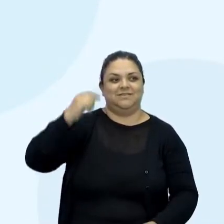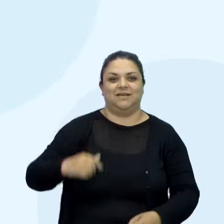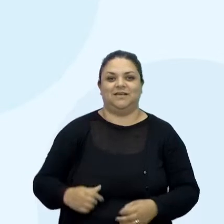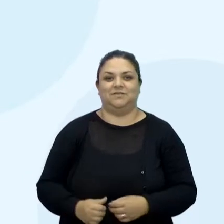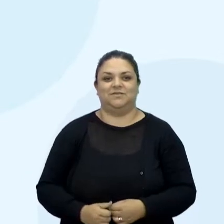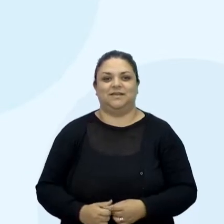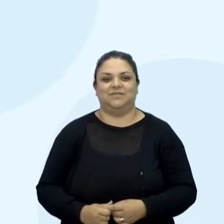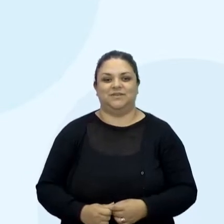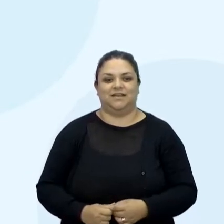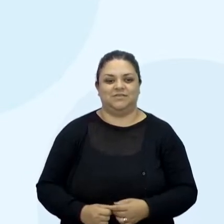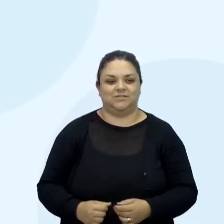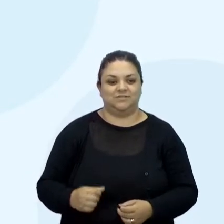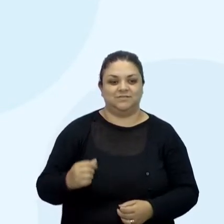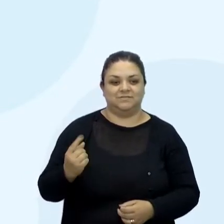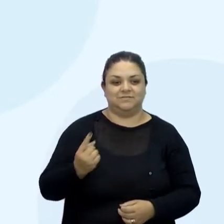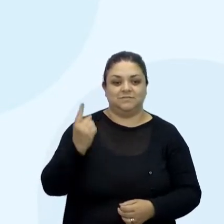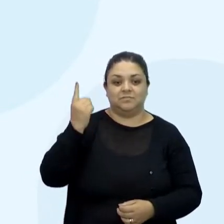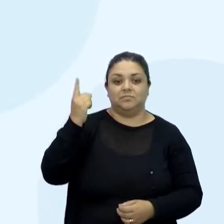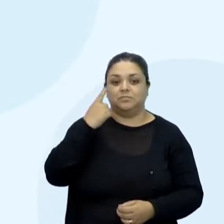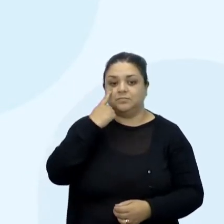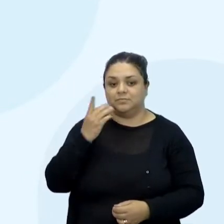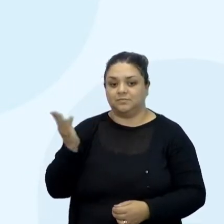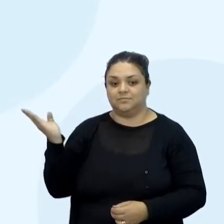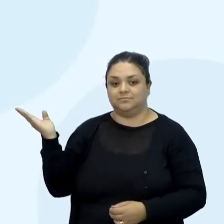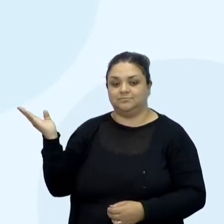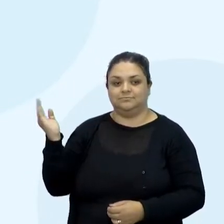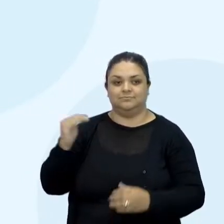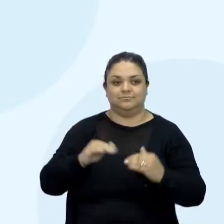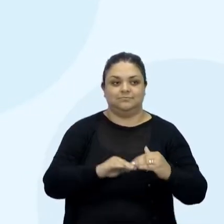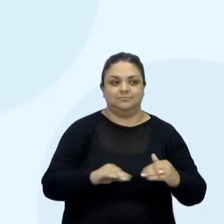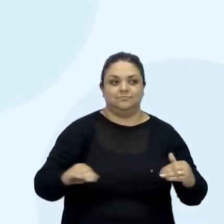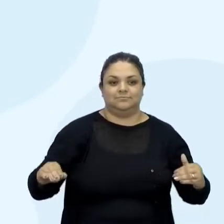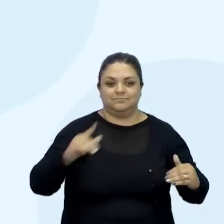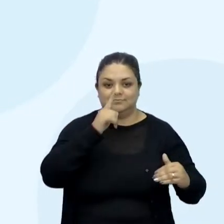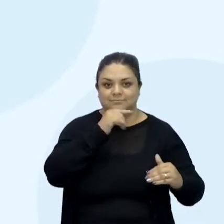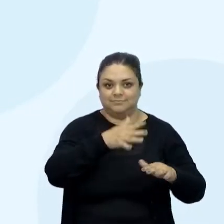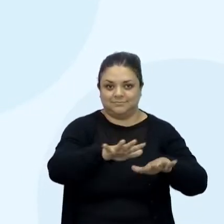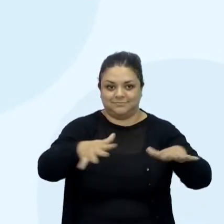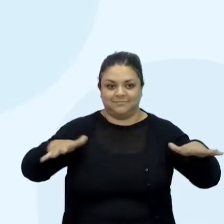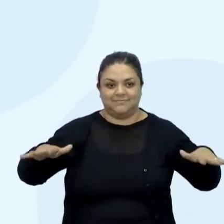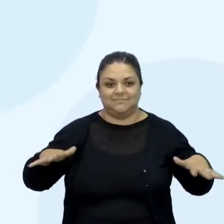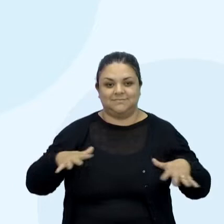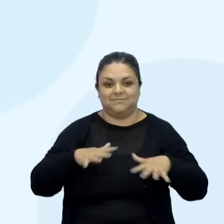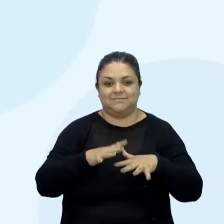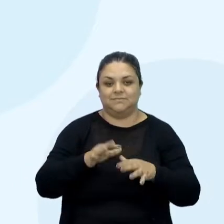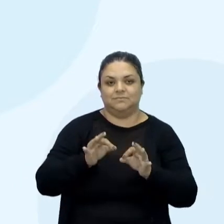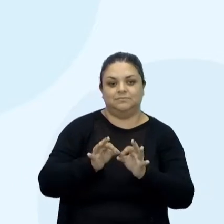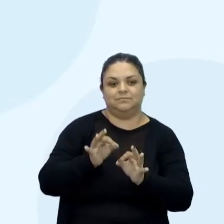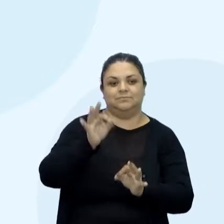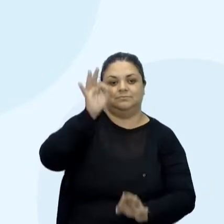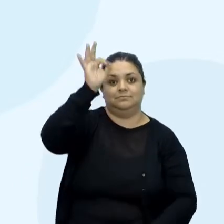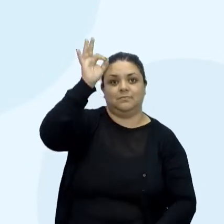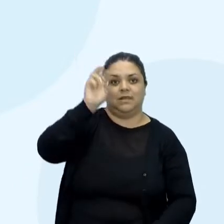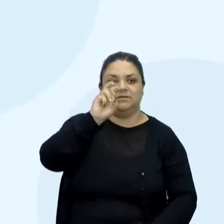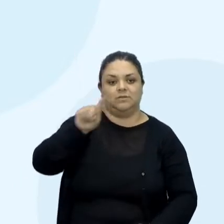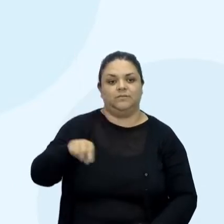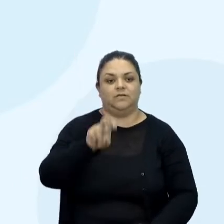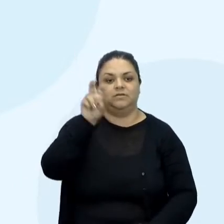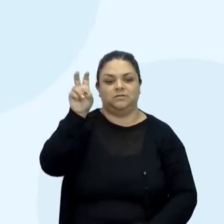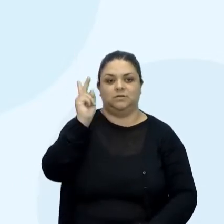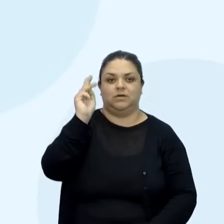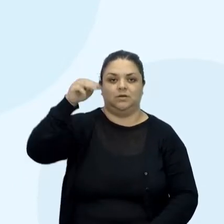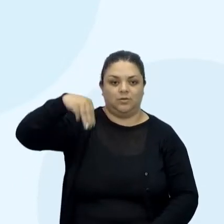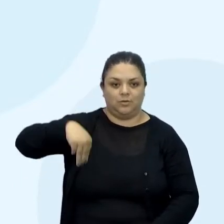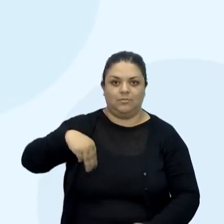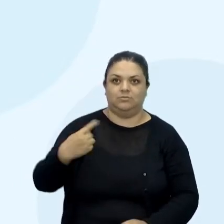pressão atmosférica já é encontrada no nível, já é metade da encontrada no nível do mar. Então, se no